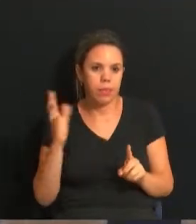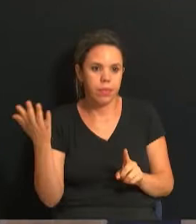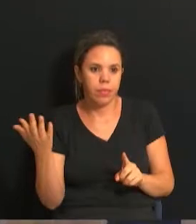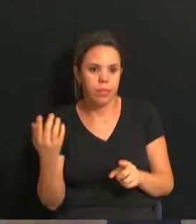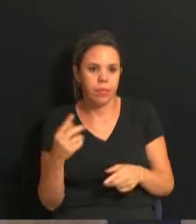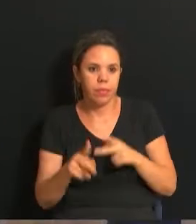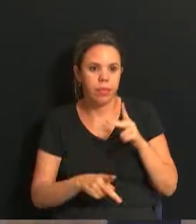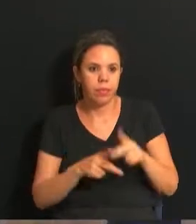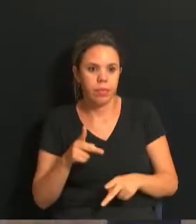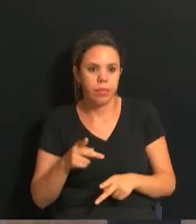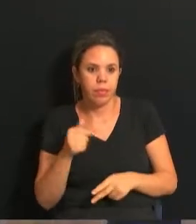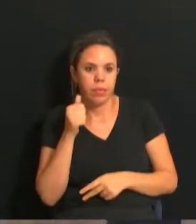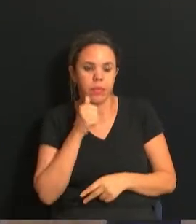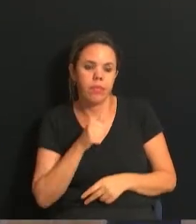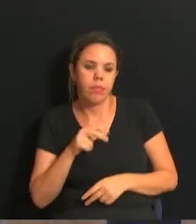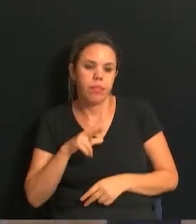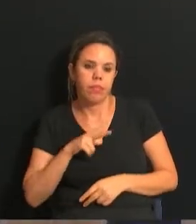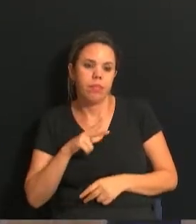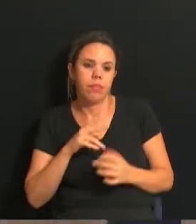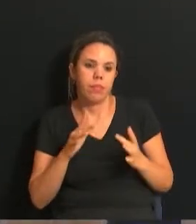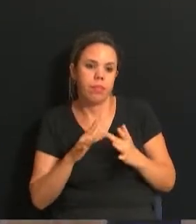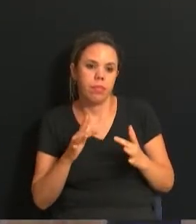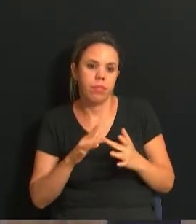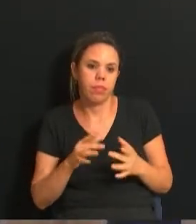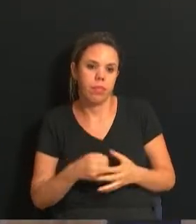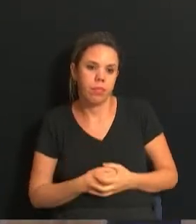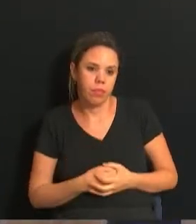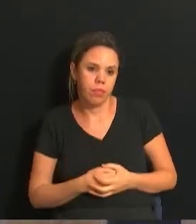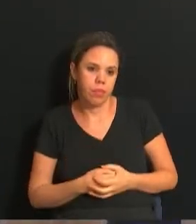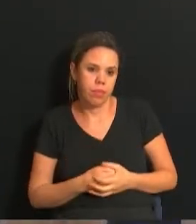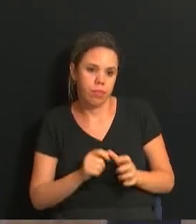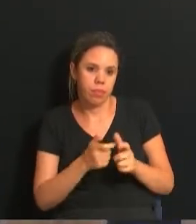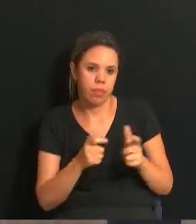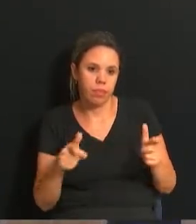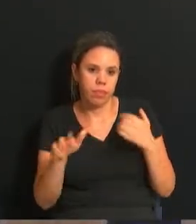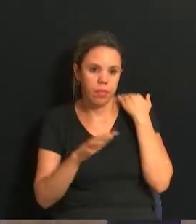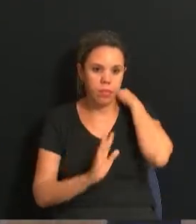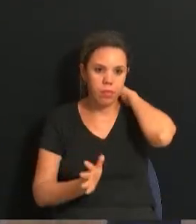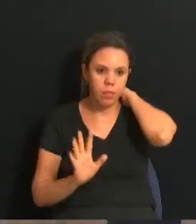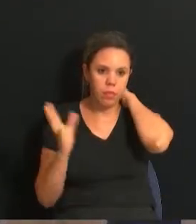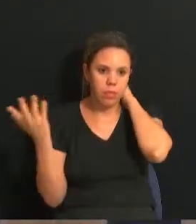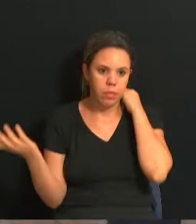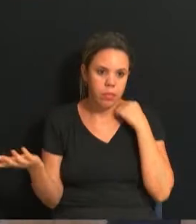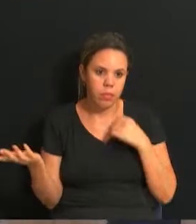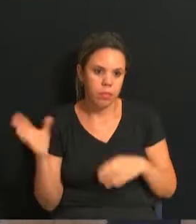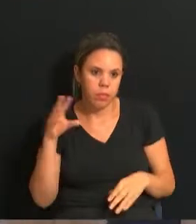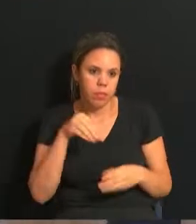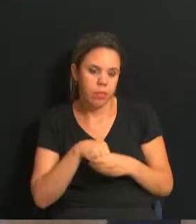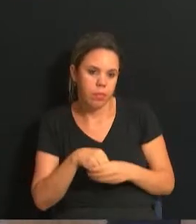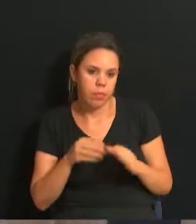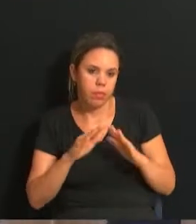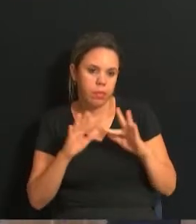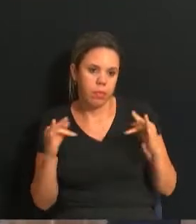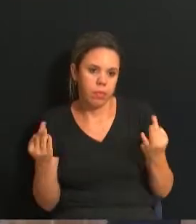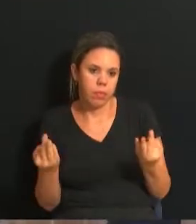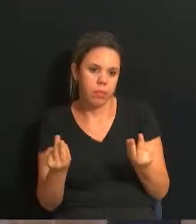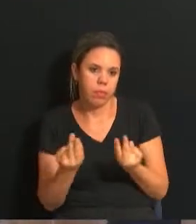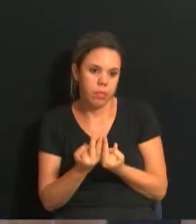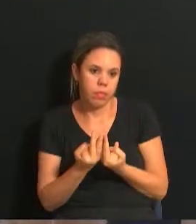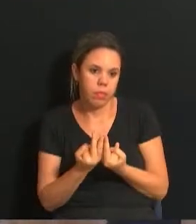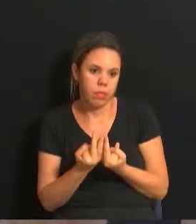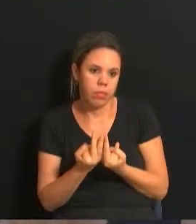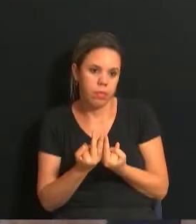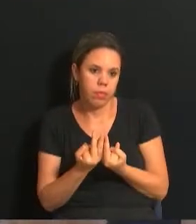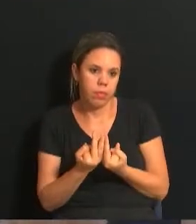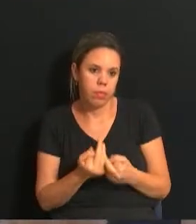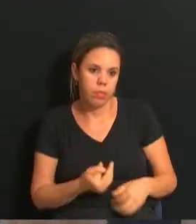pessoas que a mulher tem relação íntima, e uma grande parte acontece dentro de casa, dentro de relações